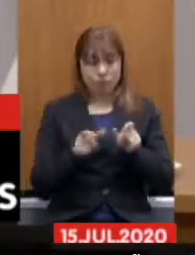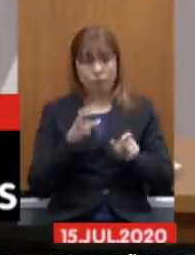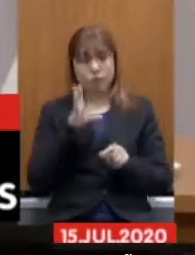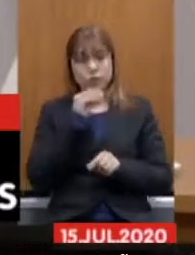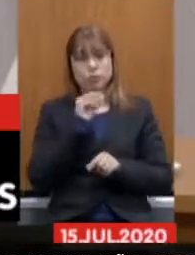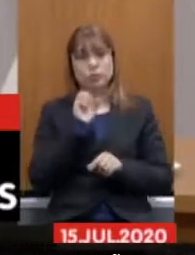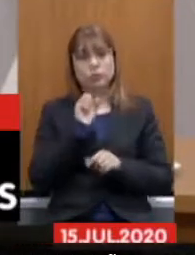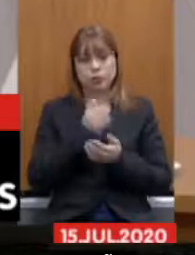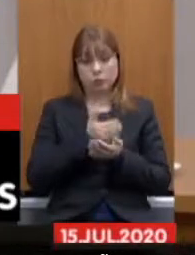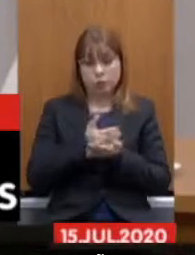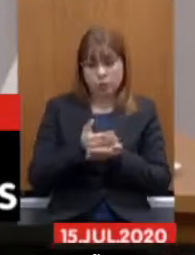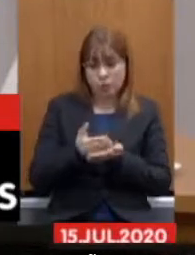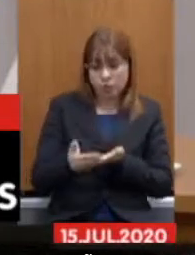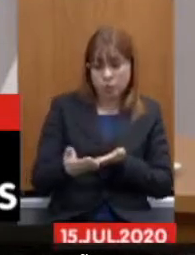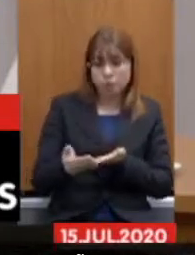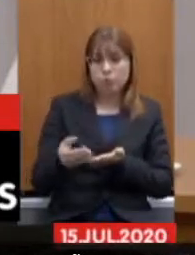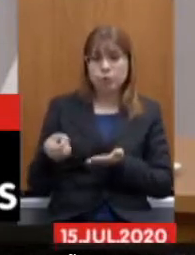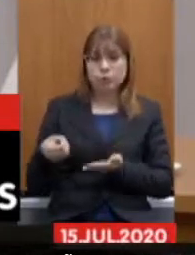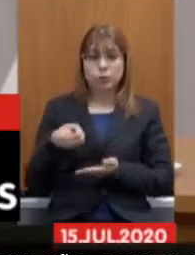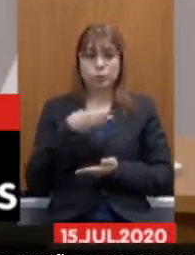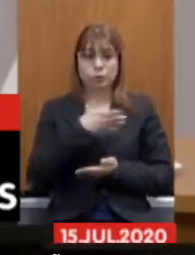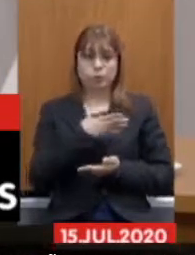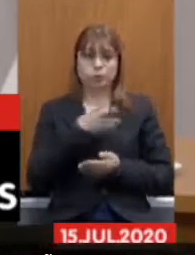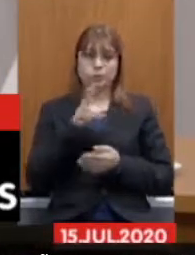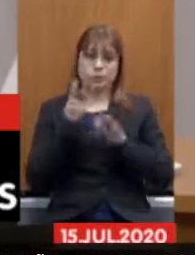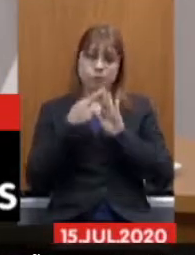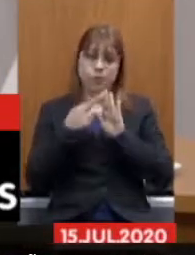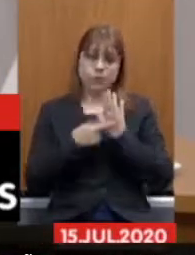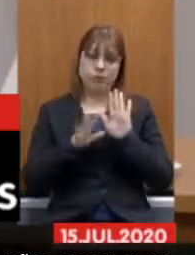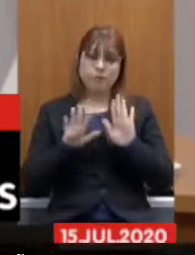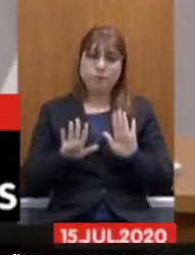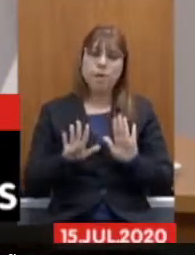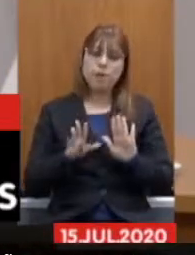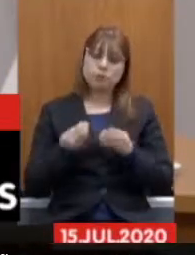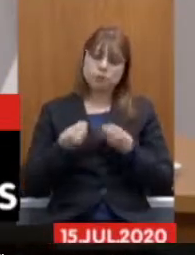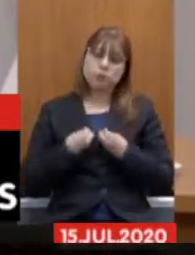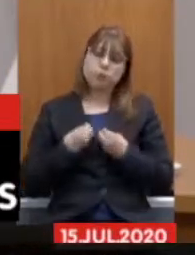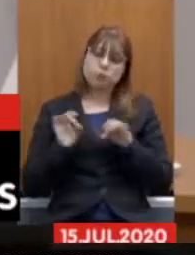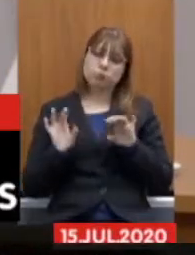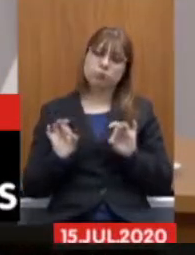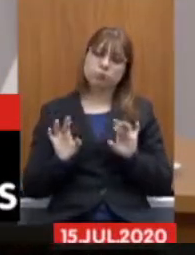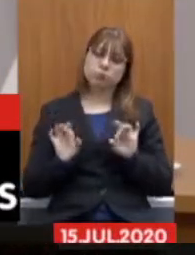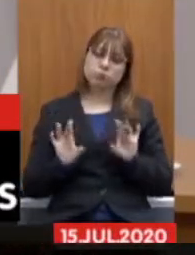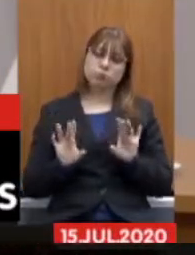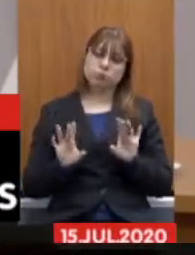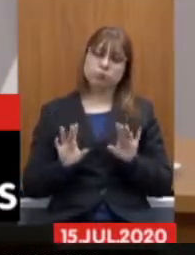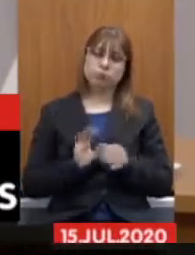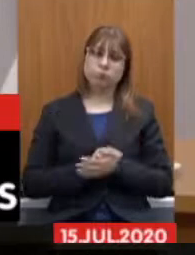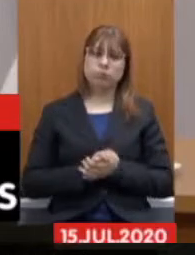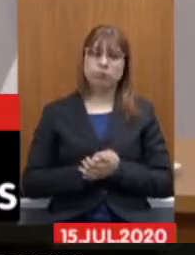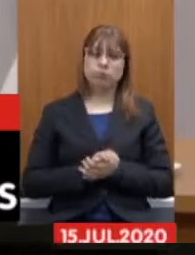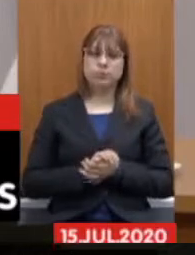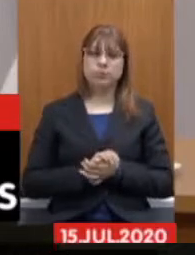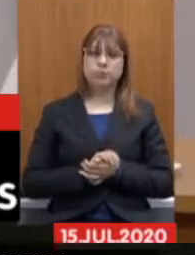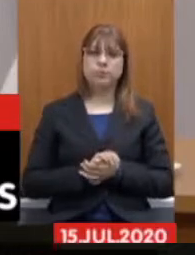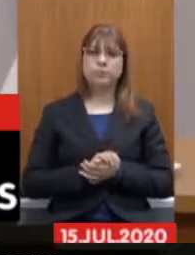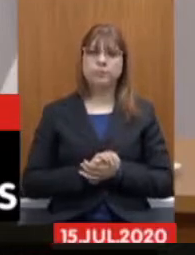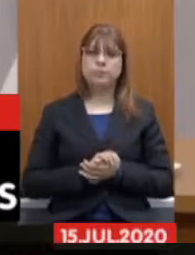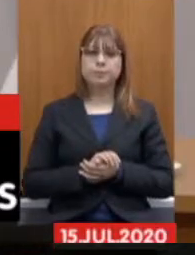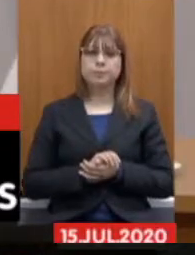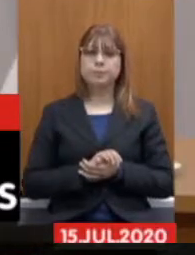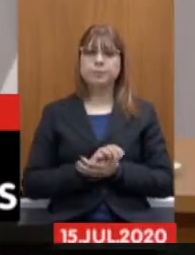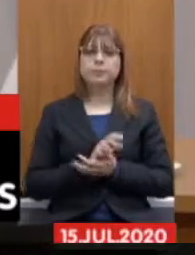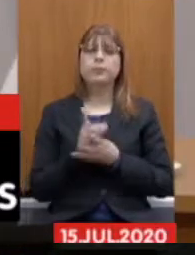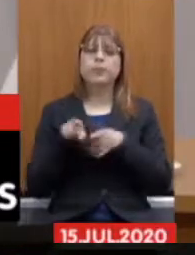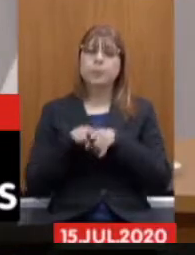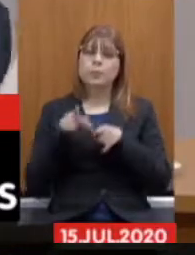no novo regime mas um benefício especial oi eu gostaria de falar aqui senhores eu